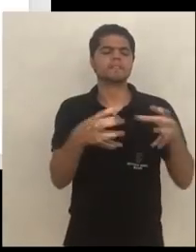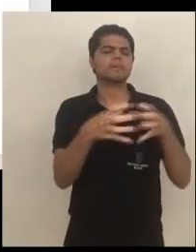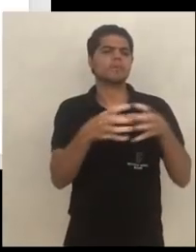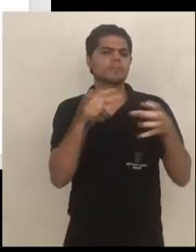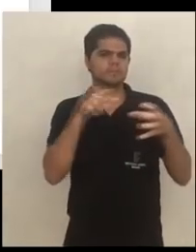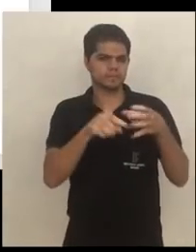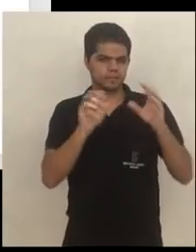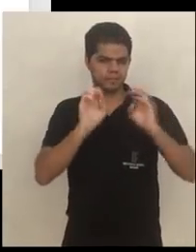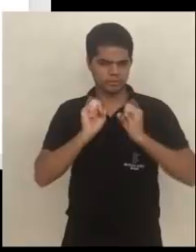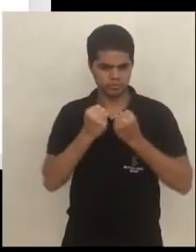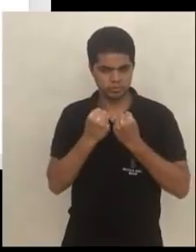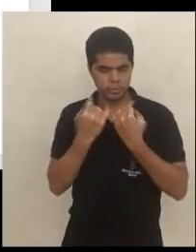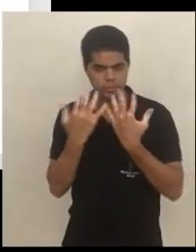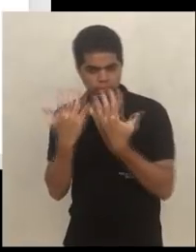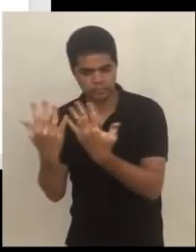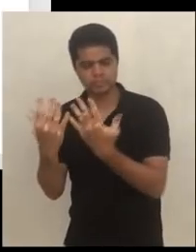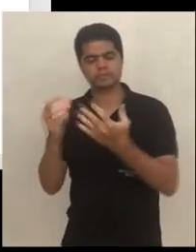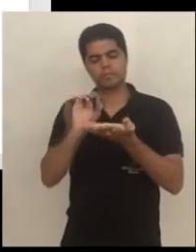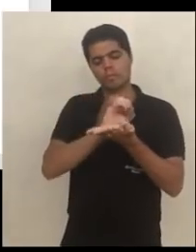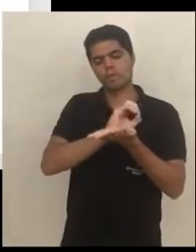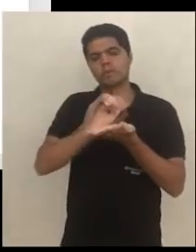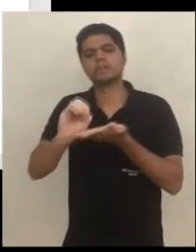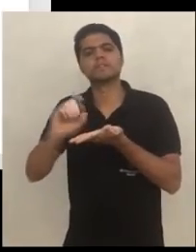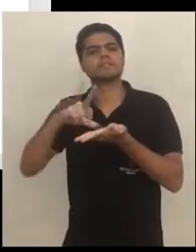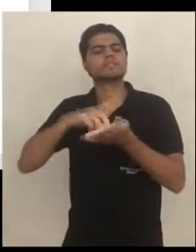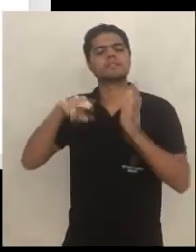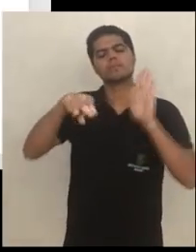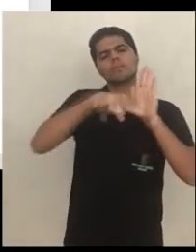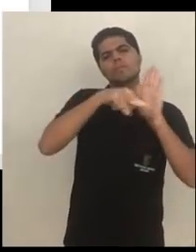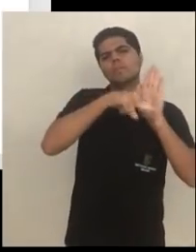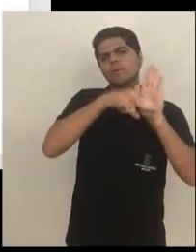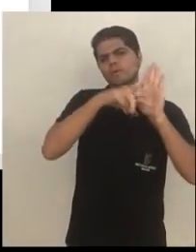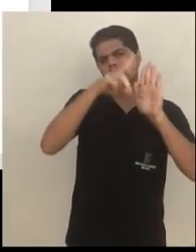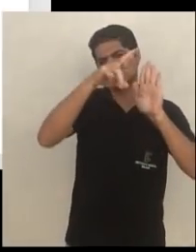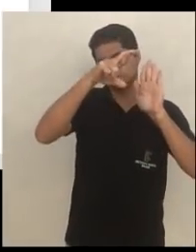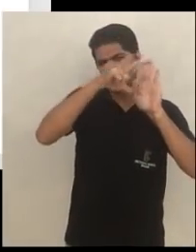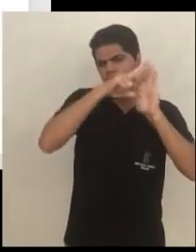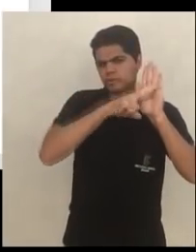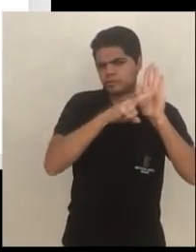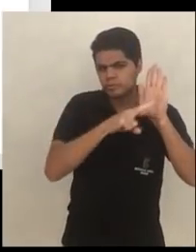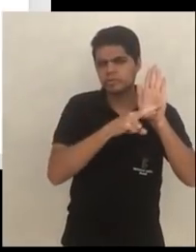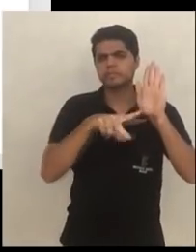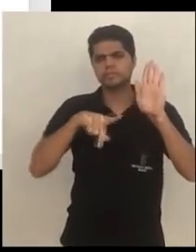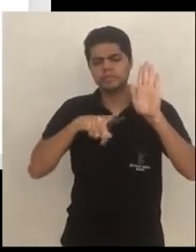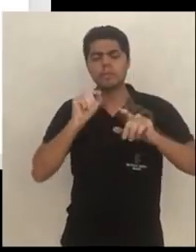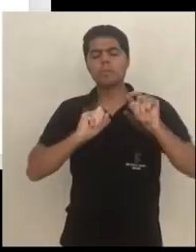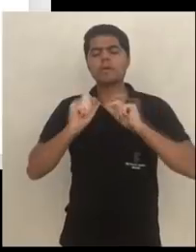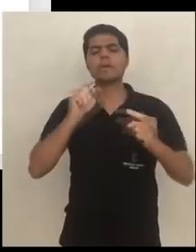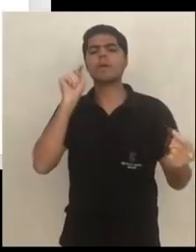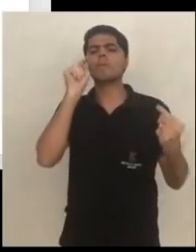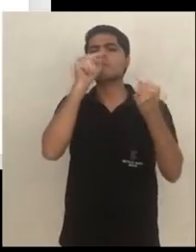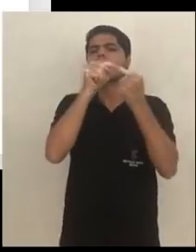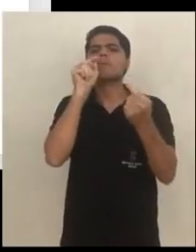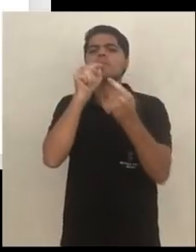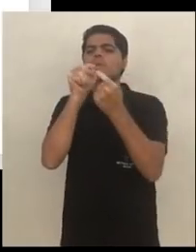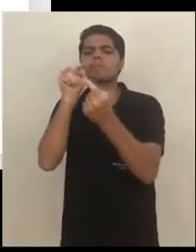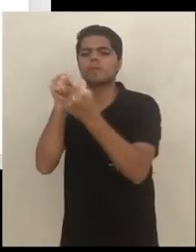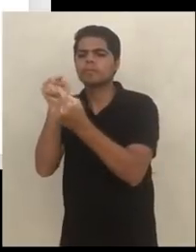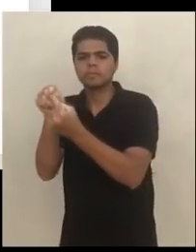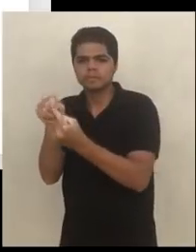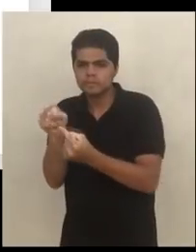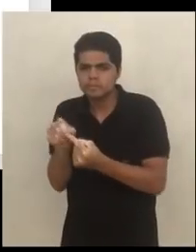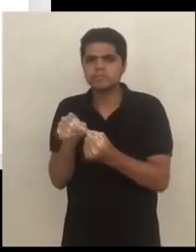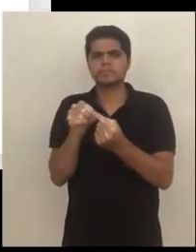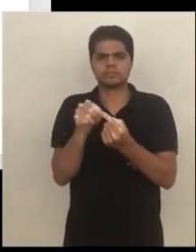Orgânica, ela tem, como a instrução normativa rege, alguns, diria assim, objetivos, né? Algumas atribuições